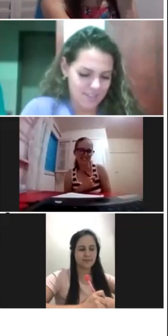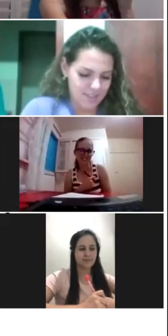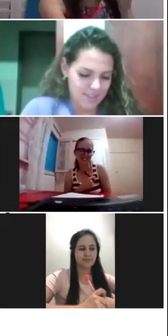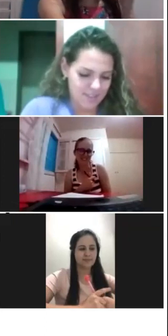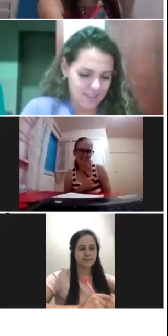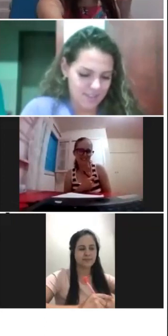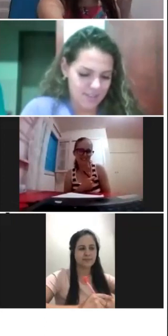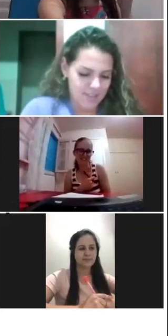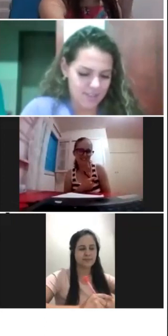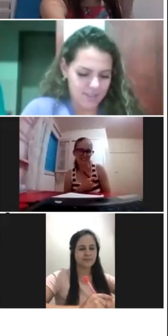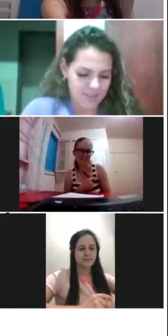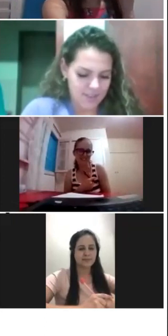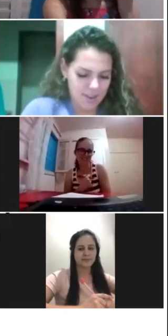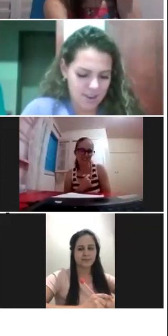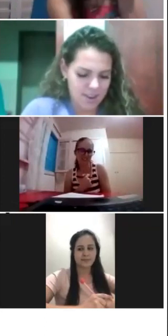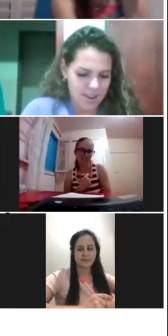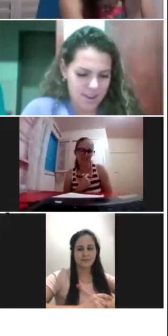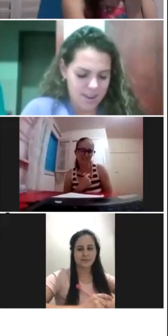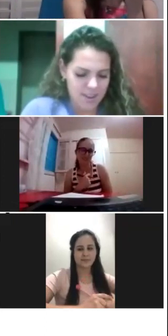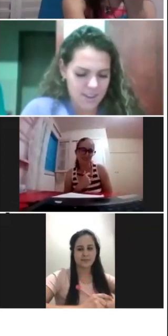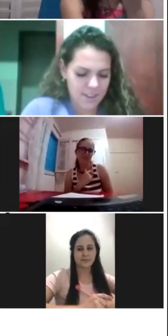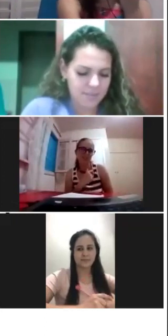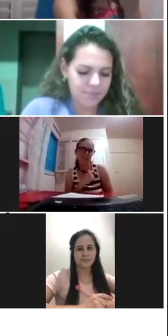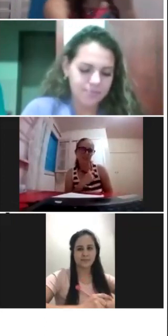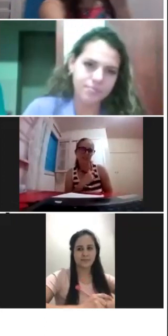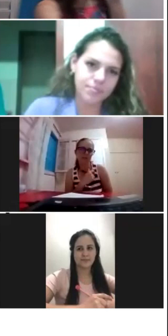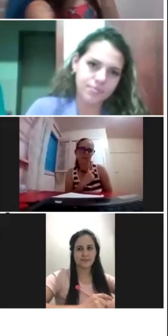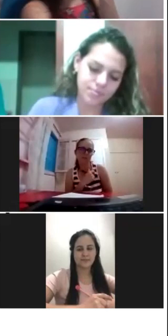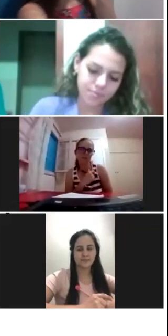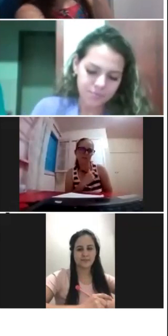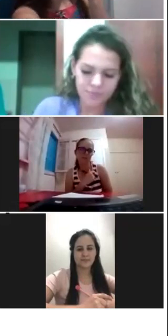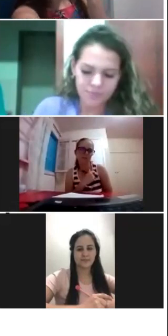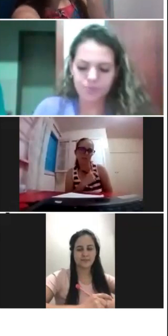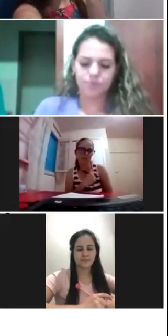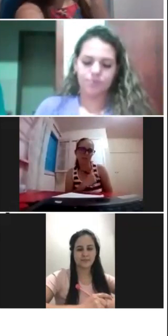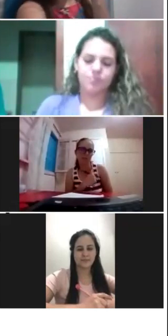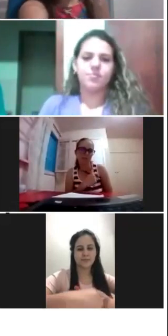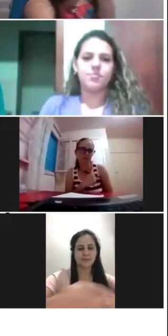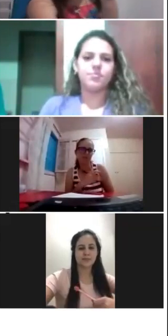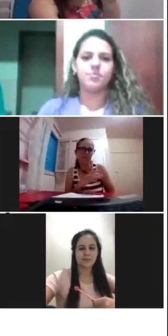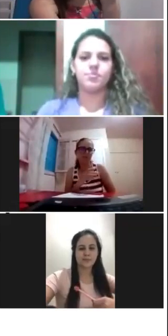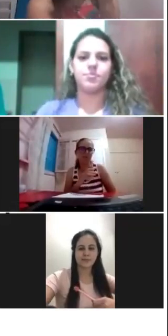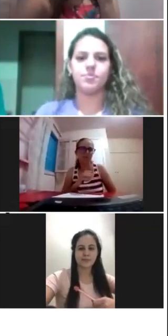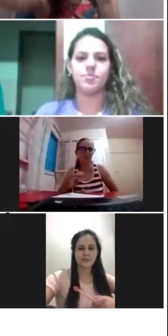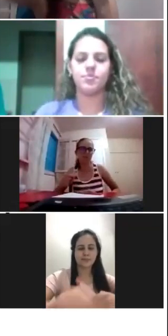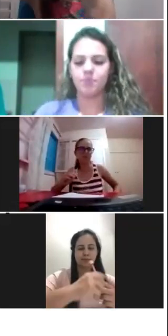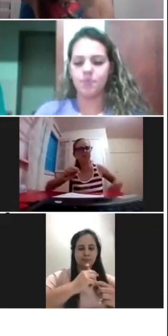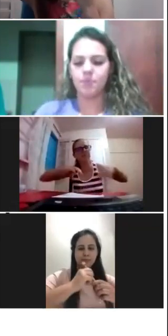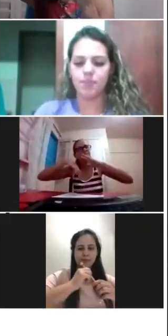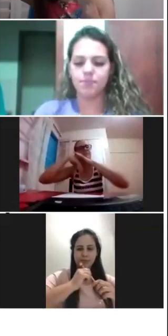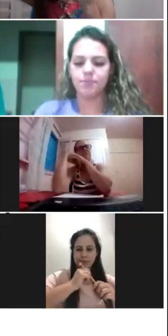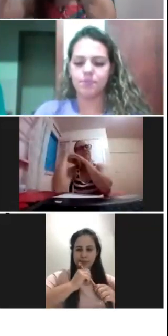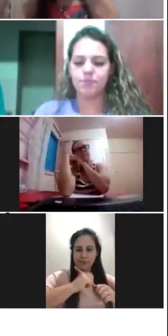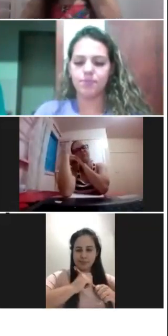das ligações entre as bases nitrogenadas. O segundo, ligações entre os nucleotídeos. E o terceiro, pareamento